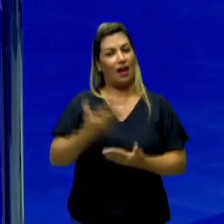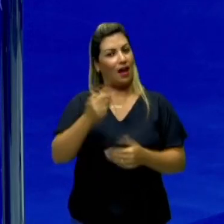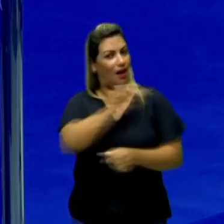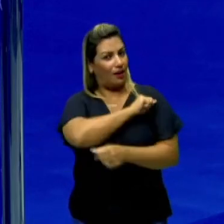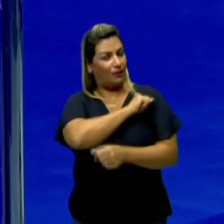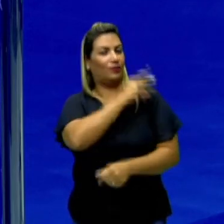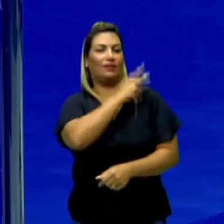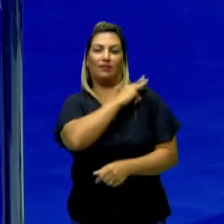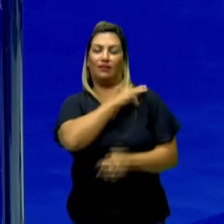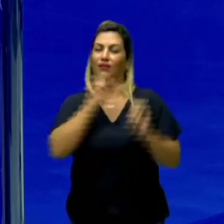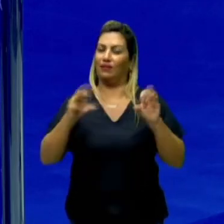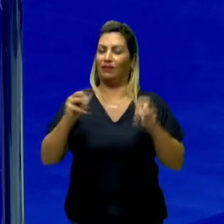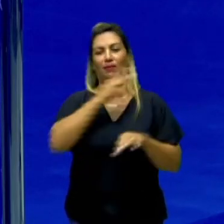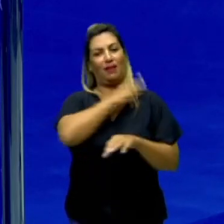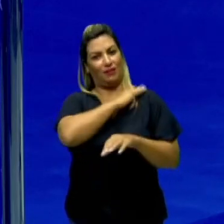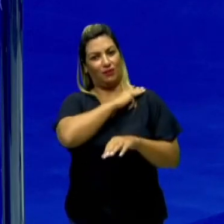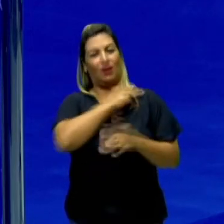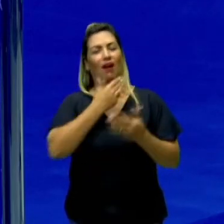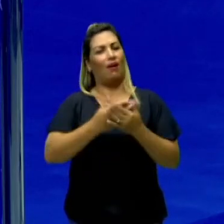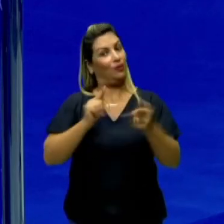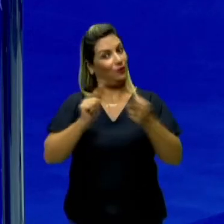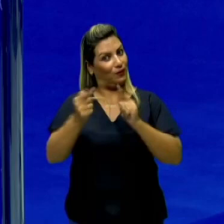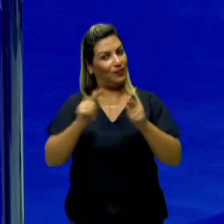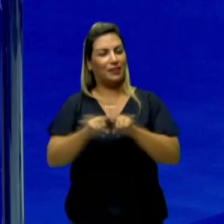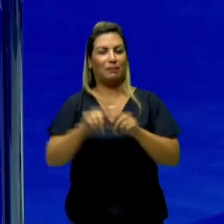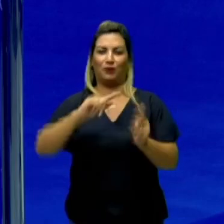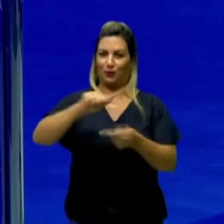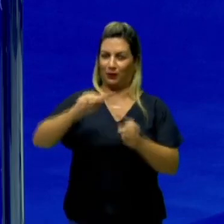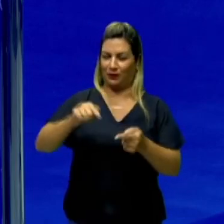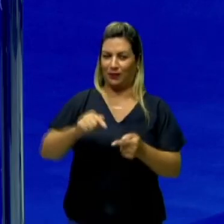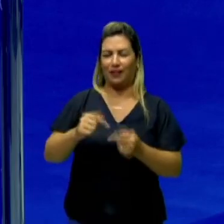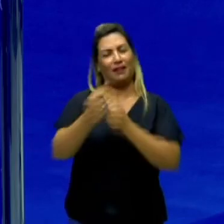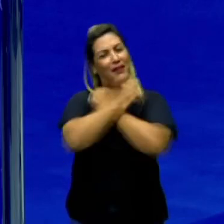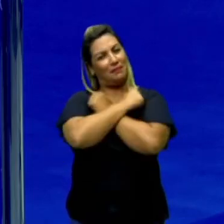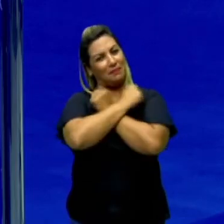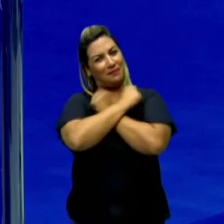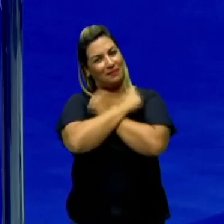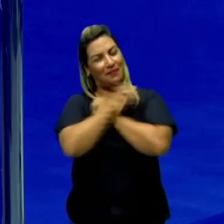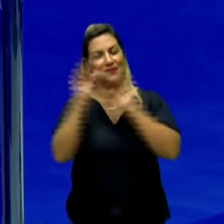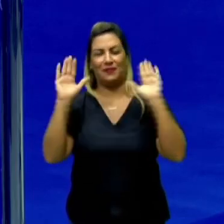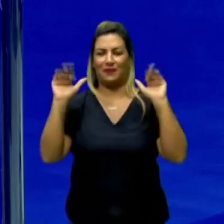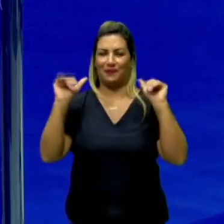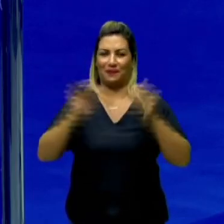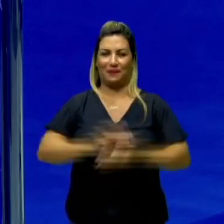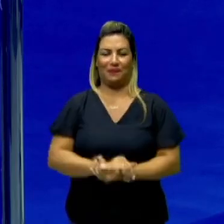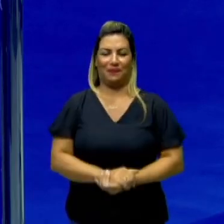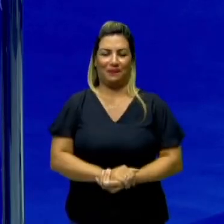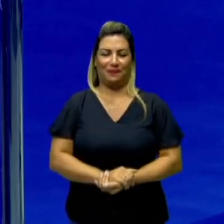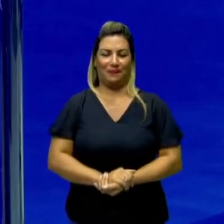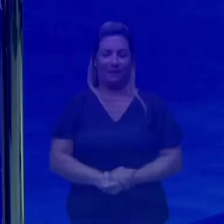estudantes da terceira série do ensino médio, aulas de Física e Geografia. Forte abraço e até a próxima.